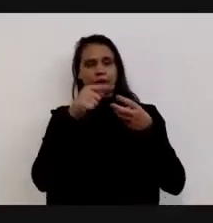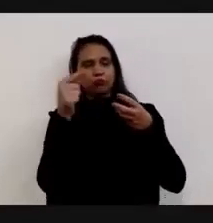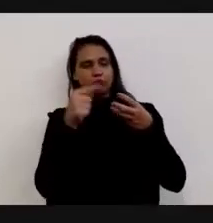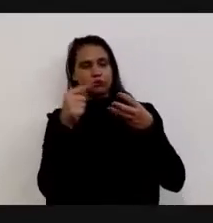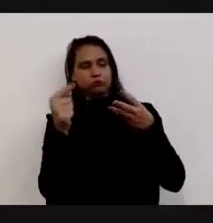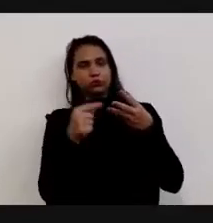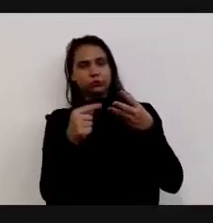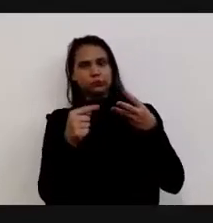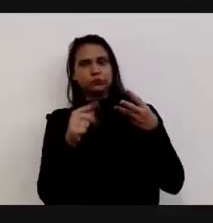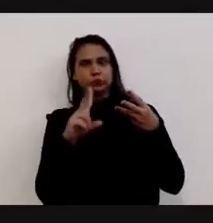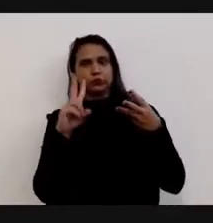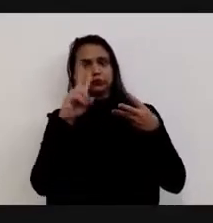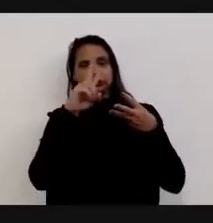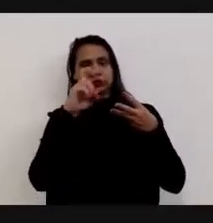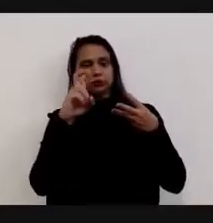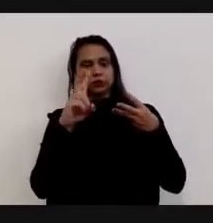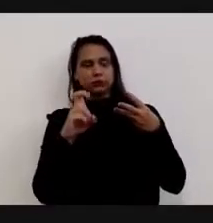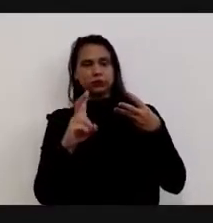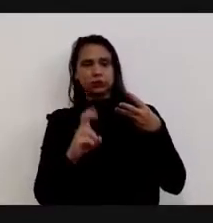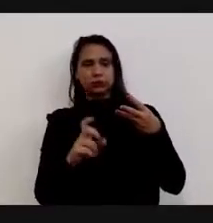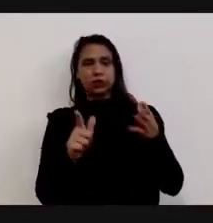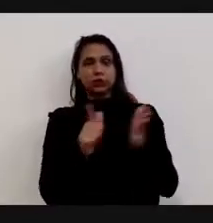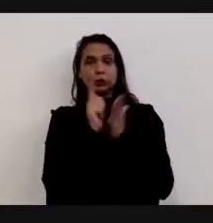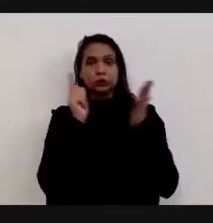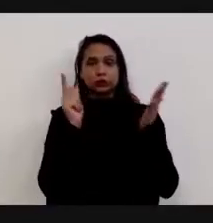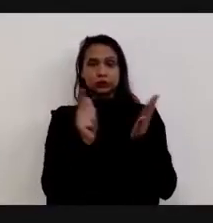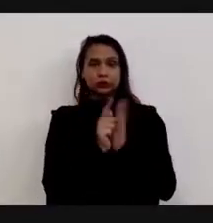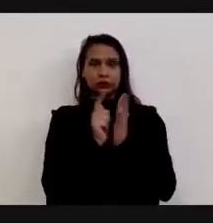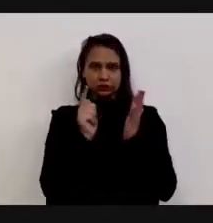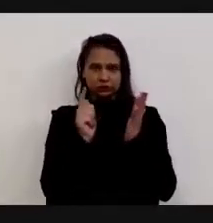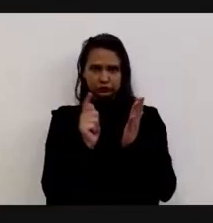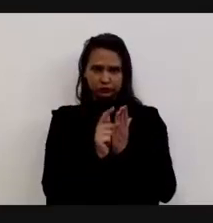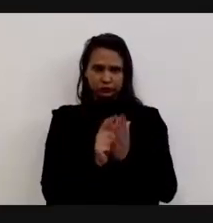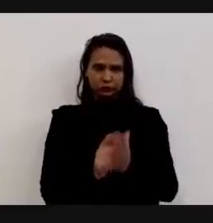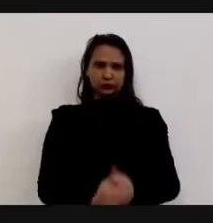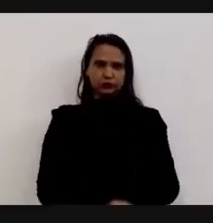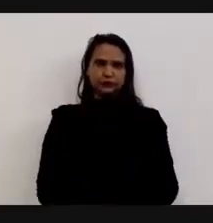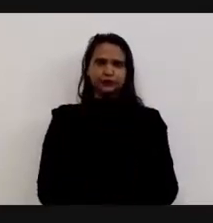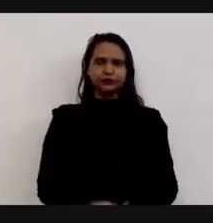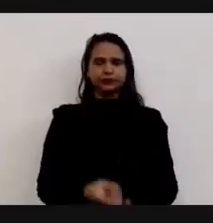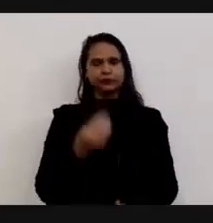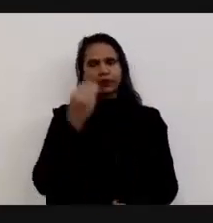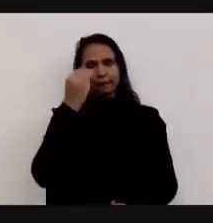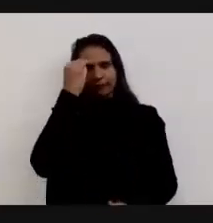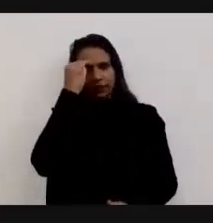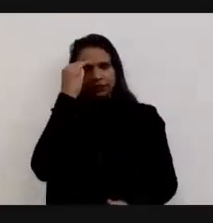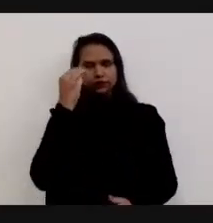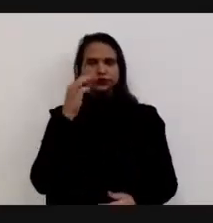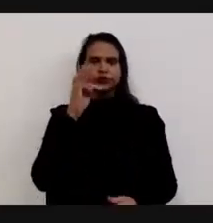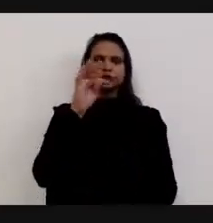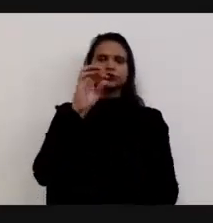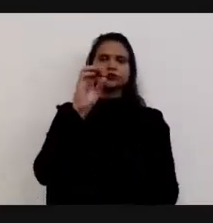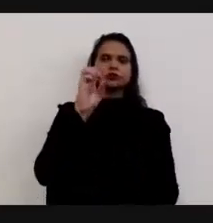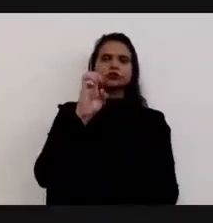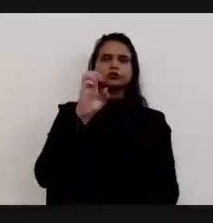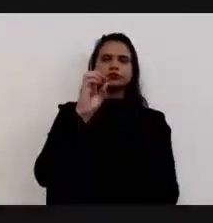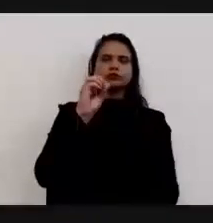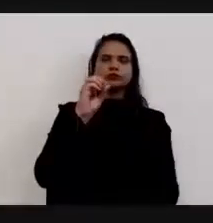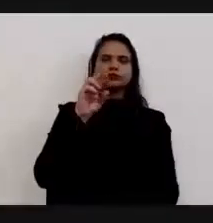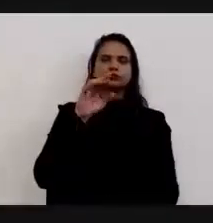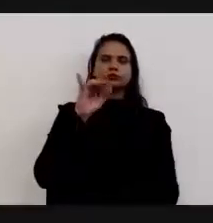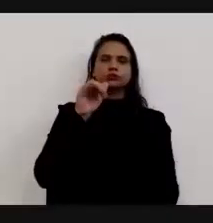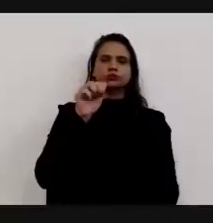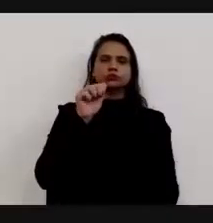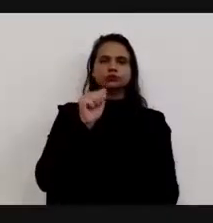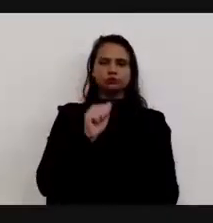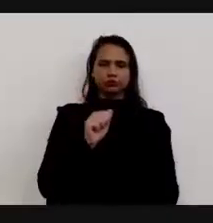3 autores relatam no seu livro, que é a lente teórica que eu utilizei, e é uma rede de dependência constitucionalizada, porque